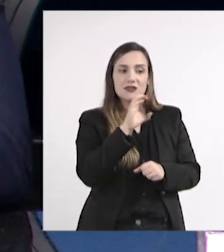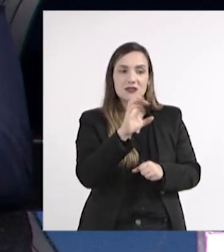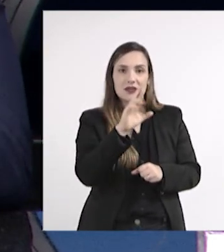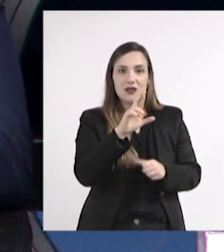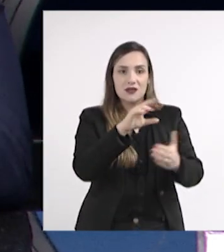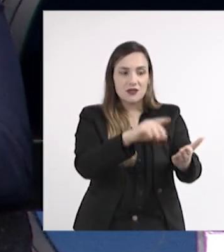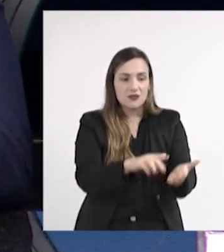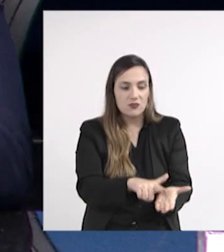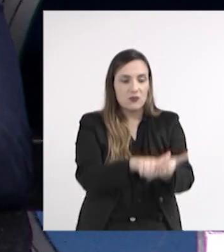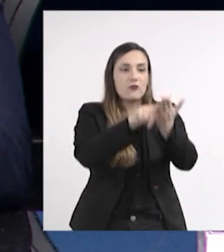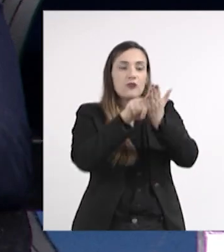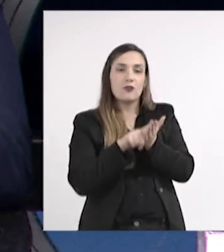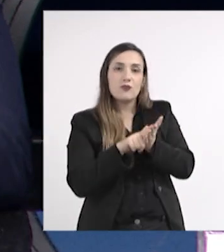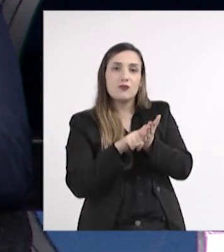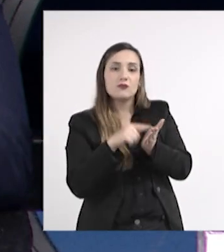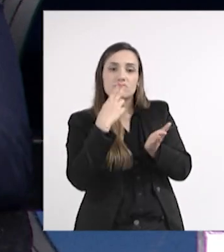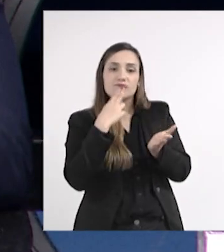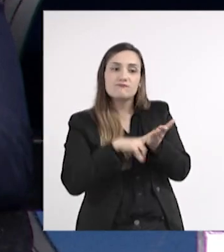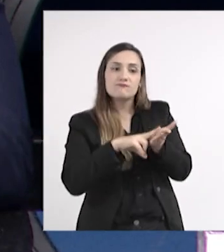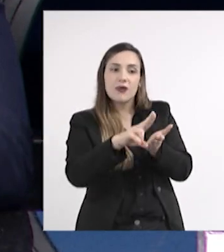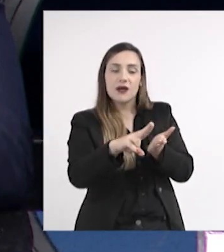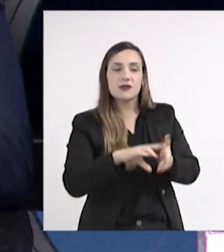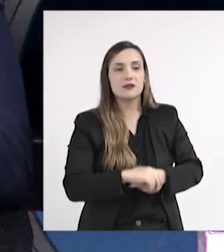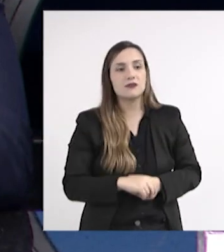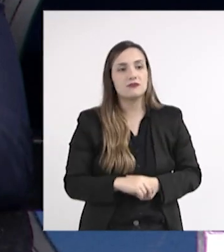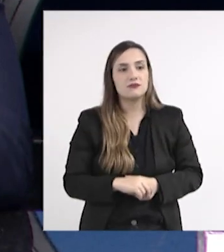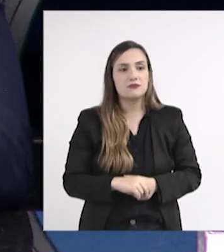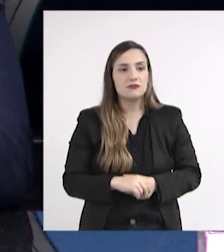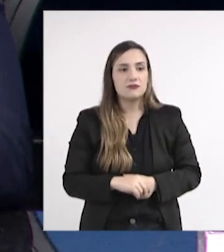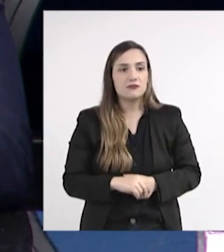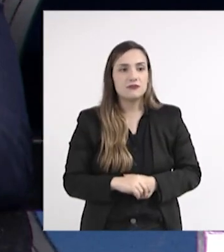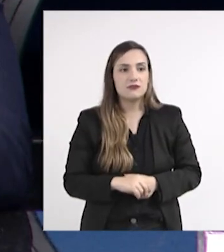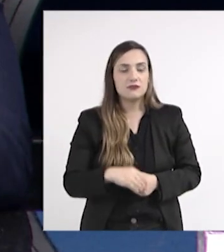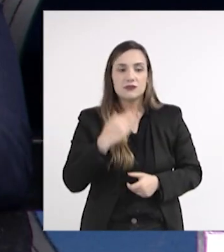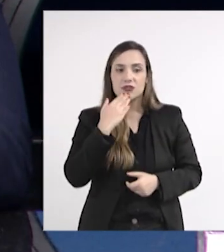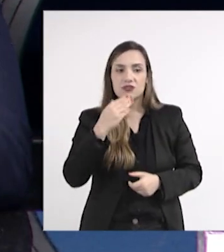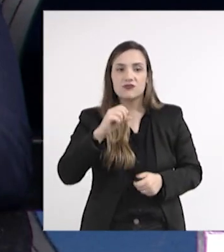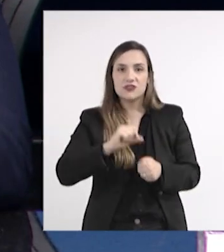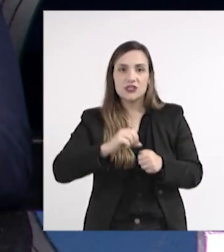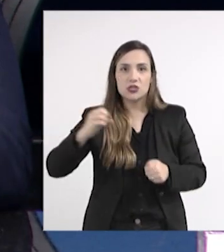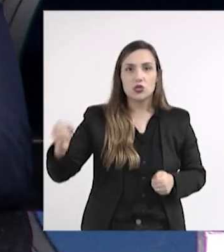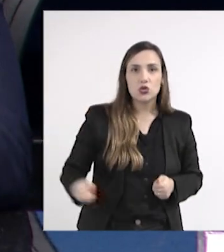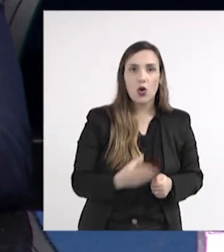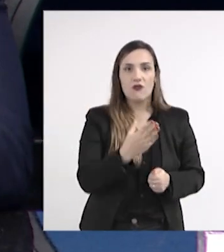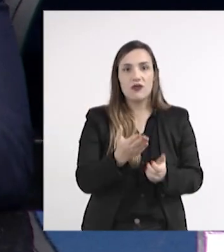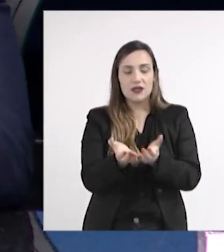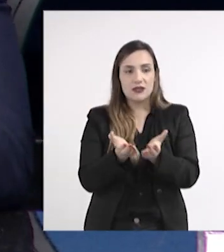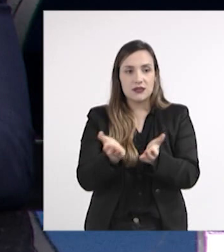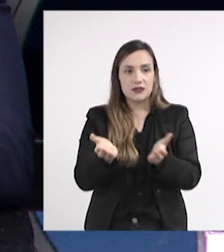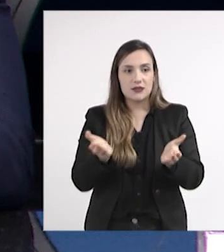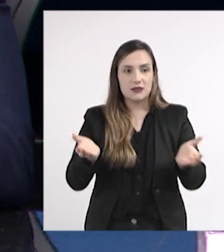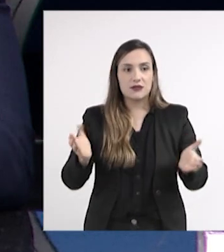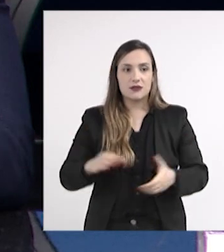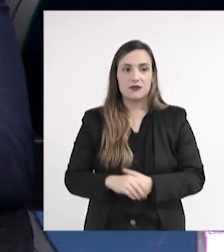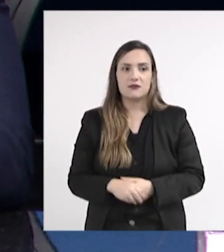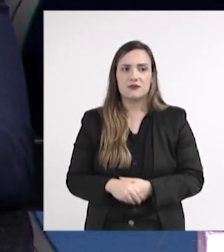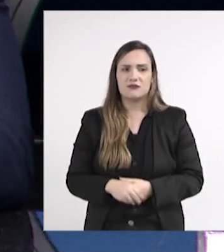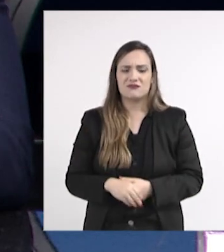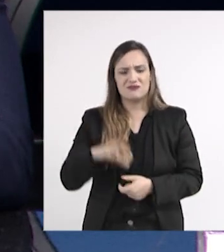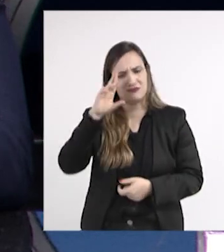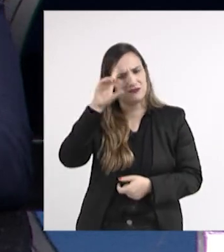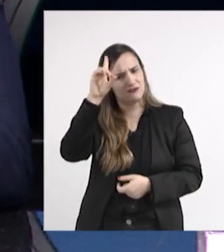de Transporte Terrestre uma carta com um pedido de relicitação. A diretoria da agência